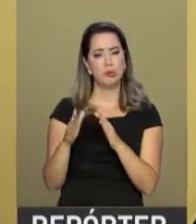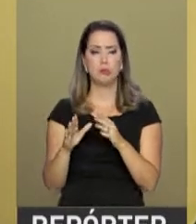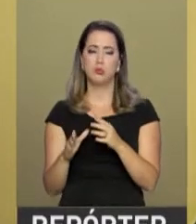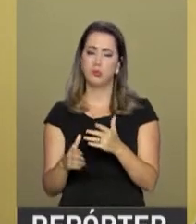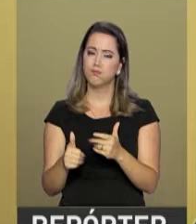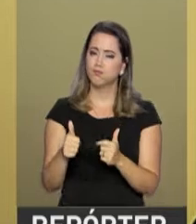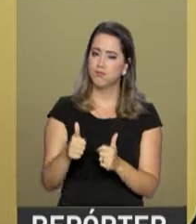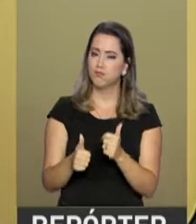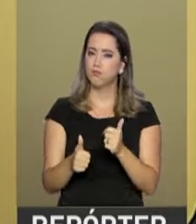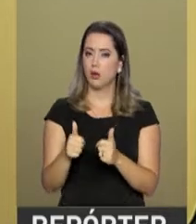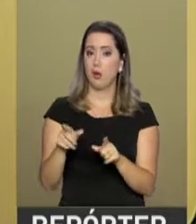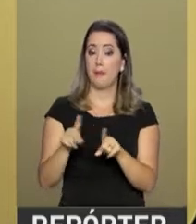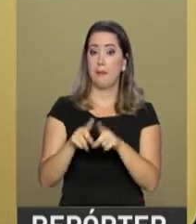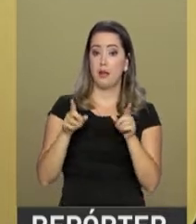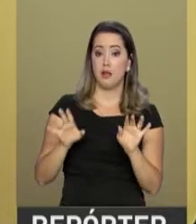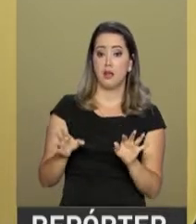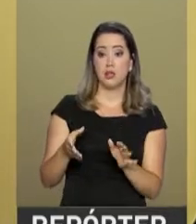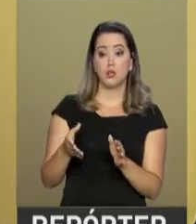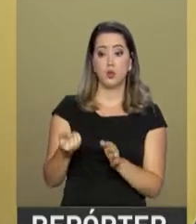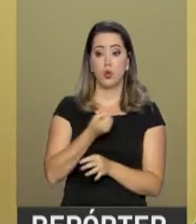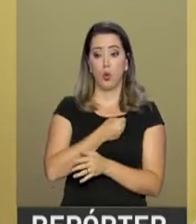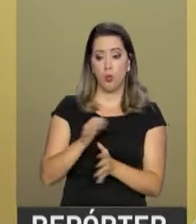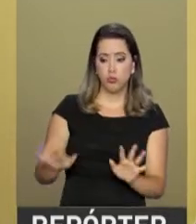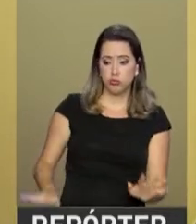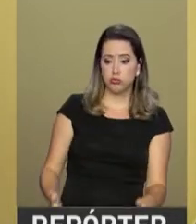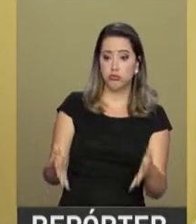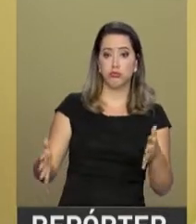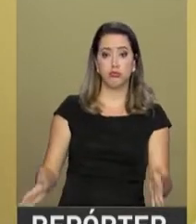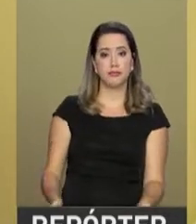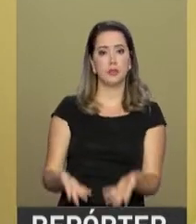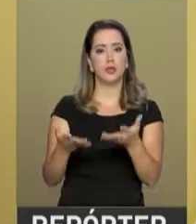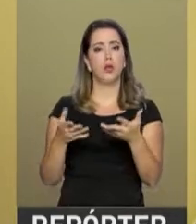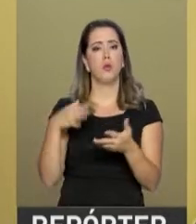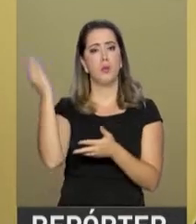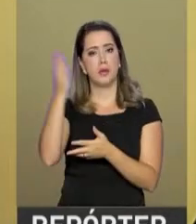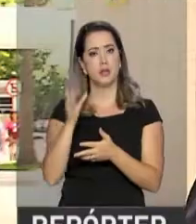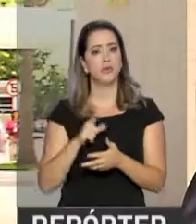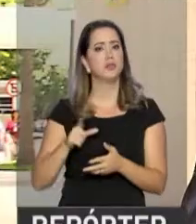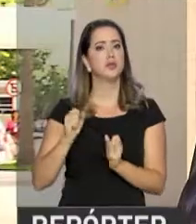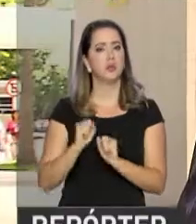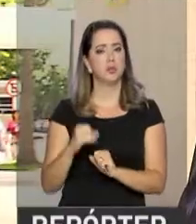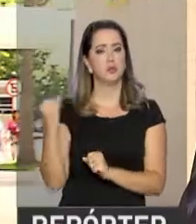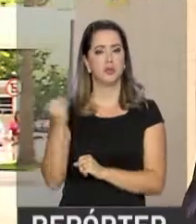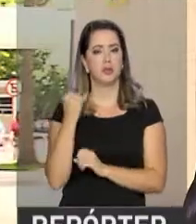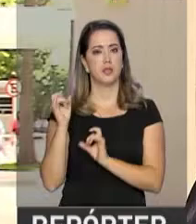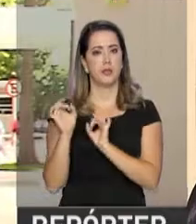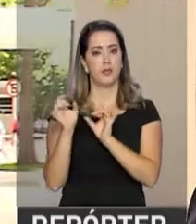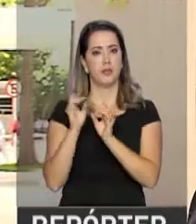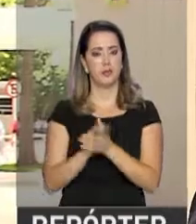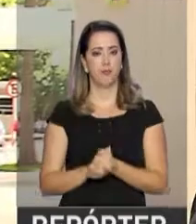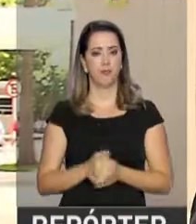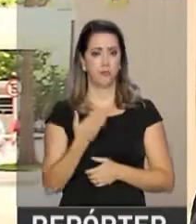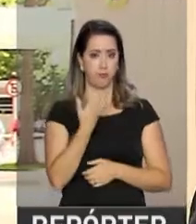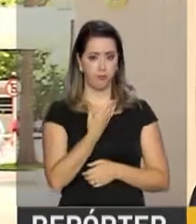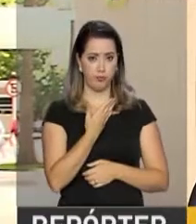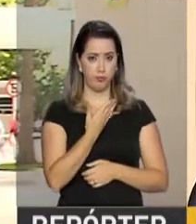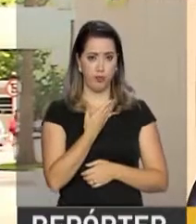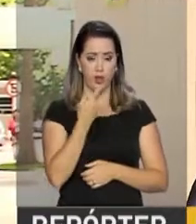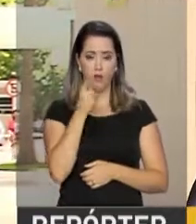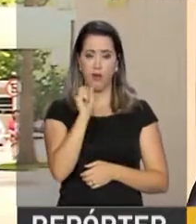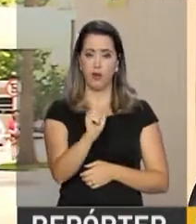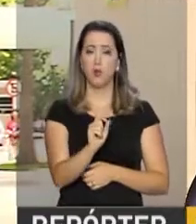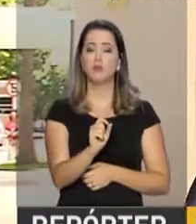volume de produção faz com que o brasil tenha tenha se esse mercado no ano passado as exportações do país somaram